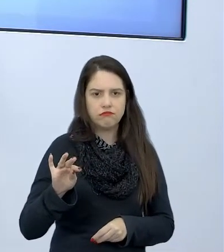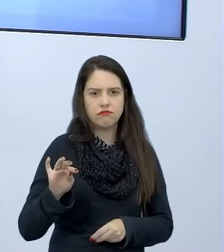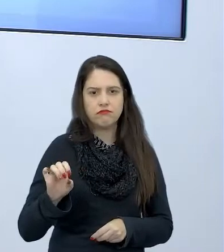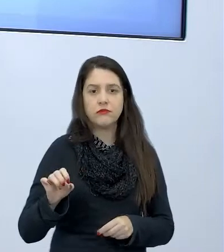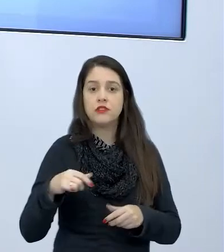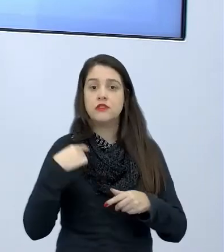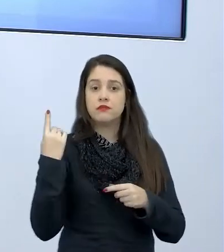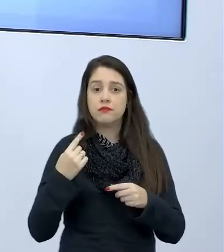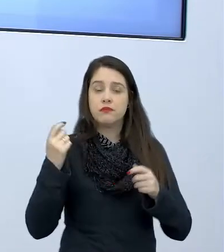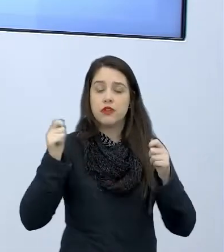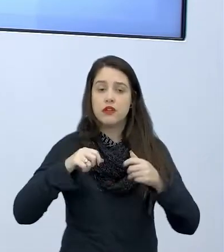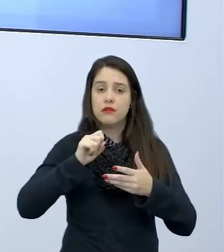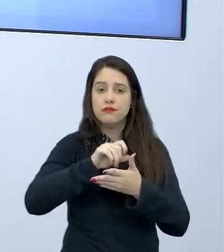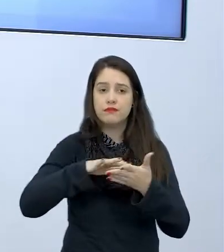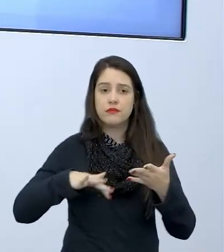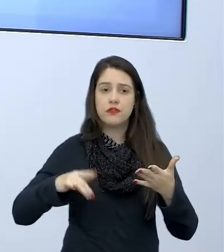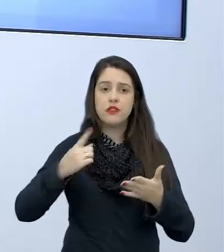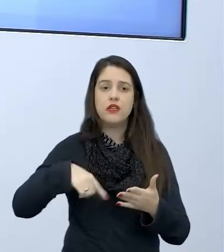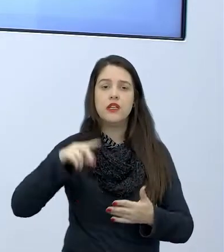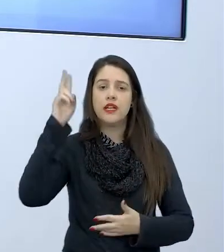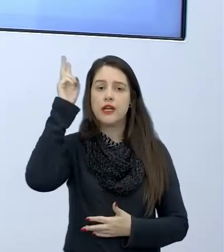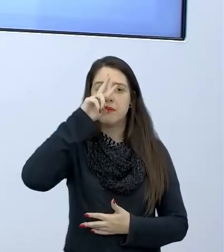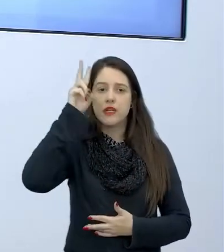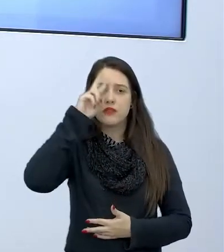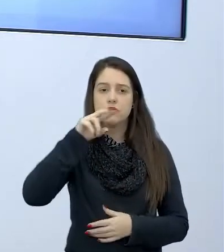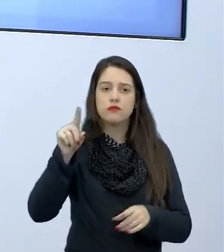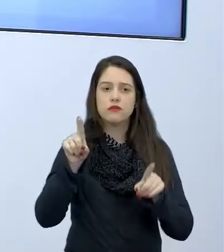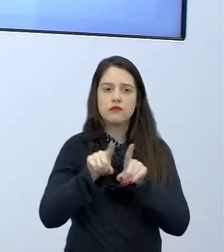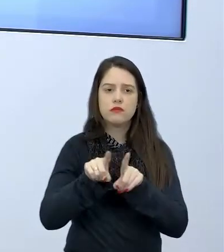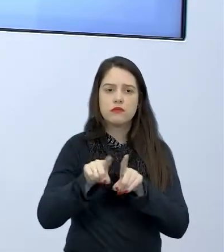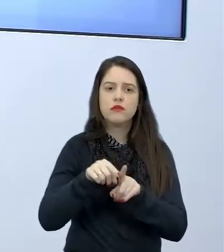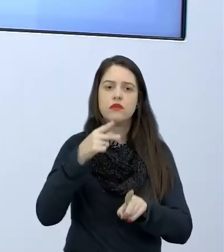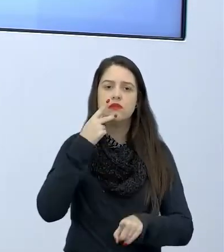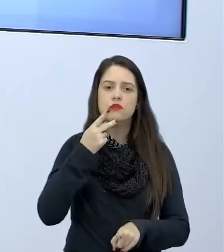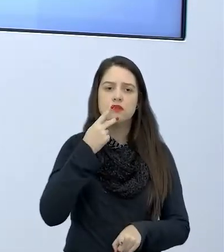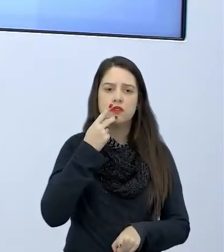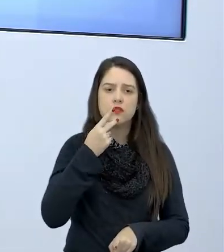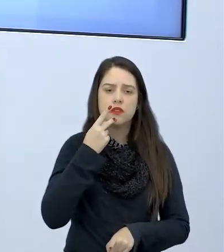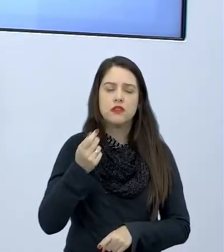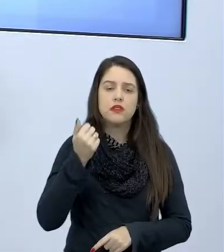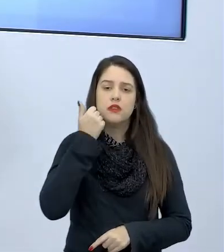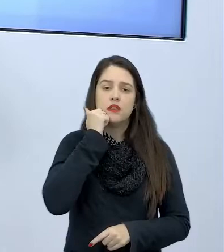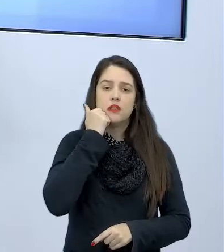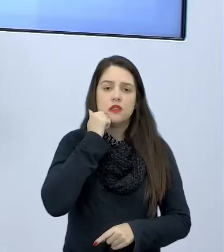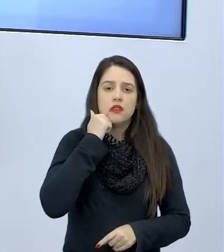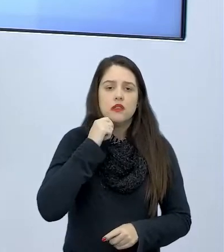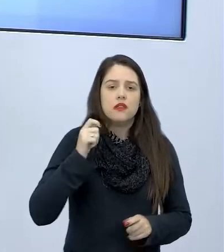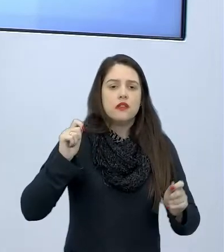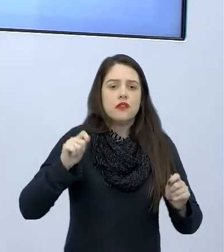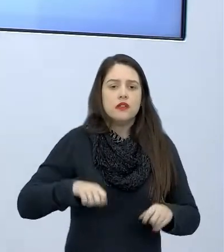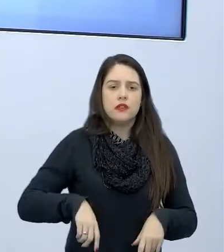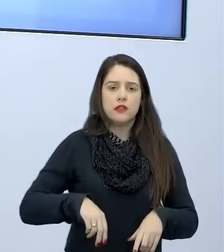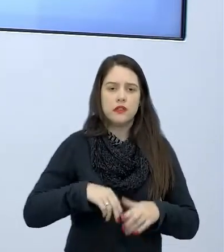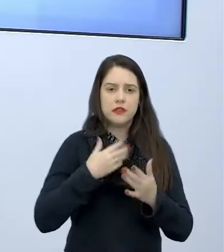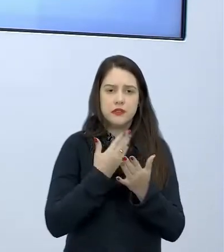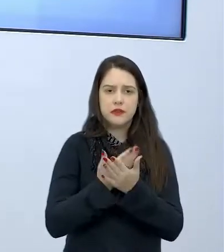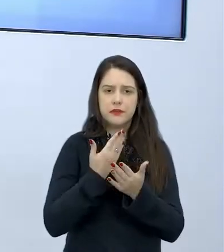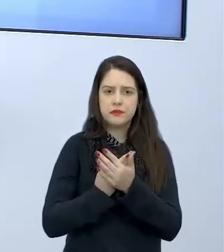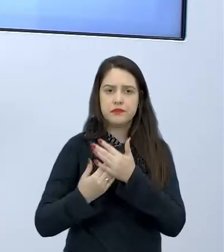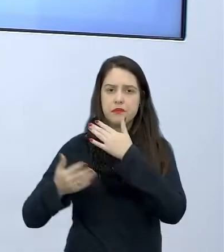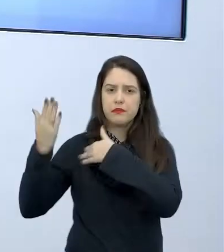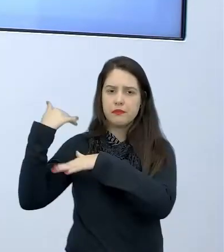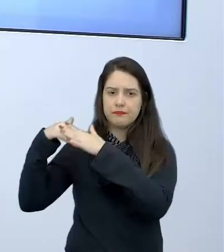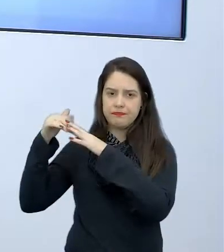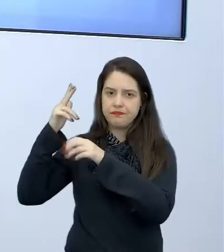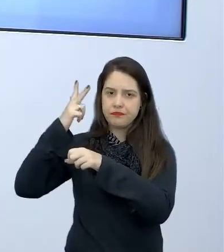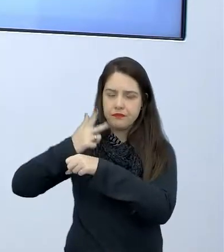ao longo da nossa atividade. E lembrando que a gente falou um pouco sobre essas religiões de matriz africana na aula anterior e tem 2 vídeos,